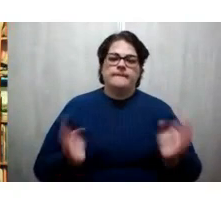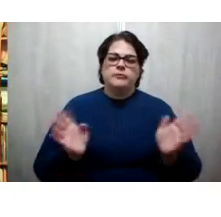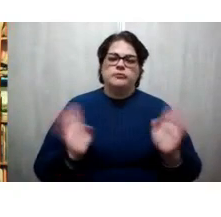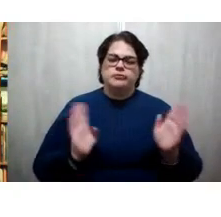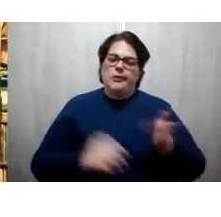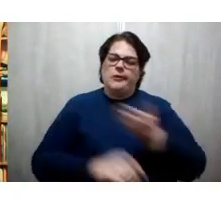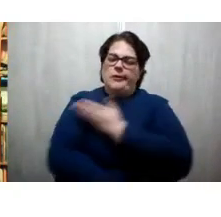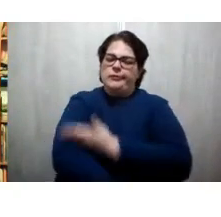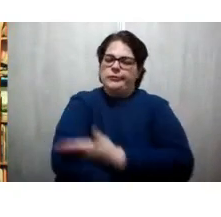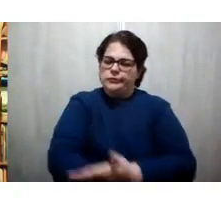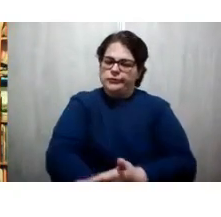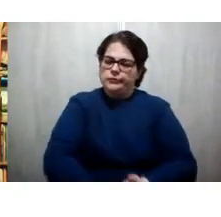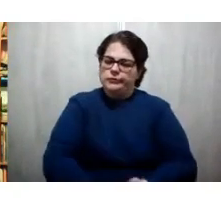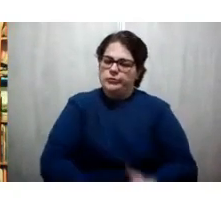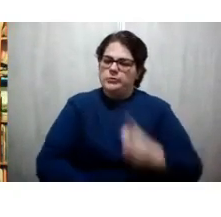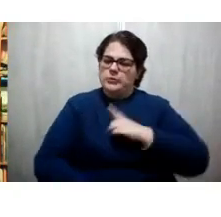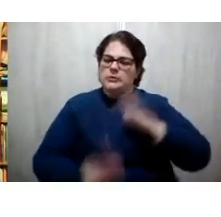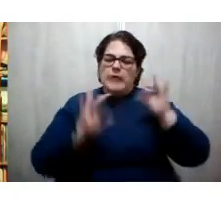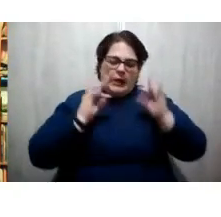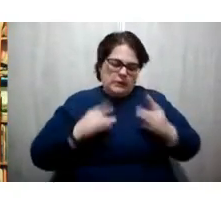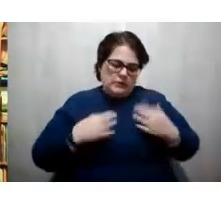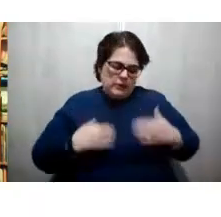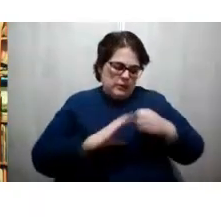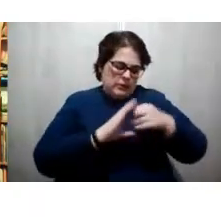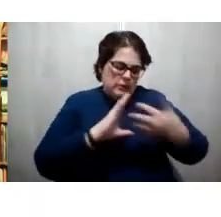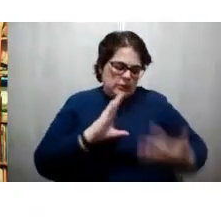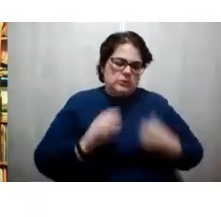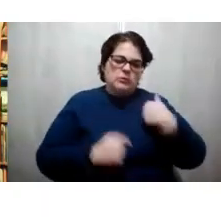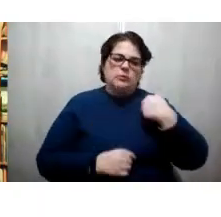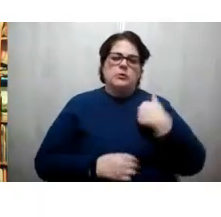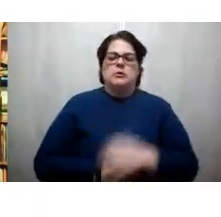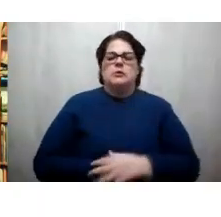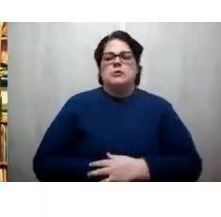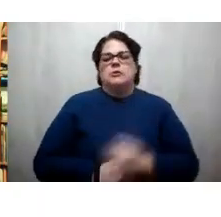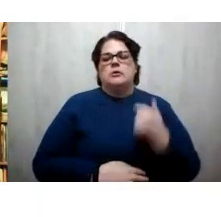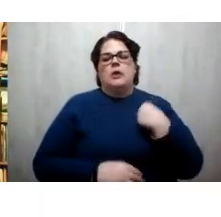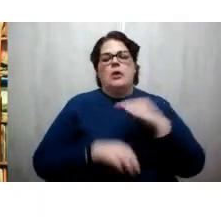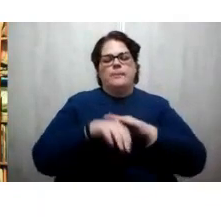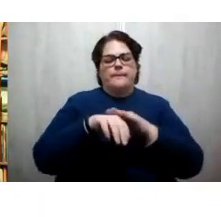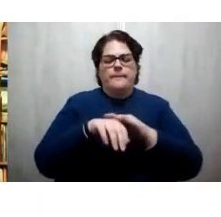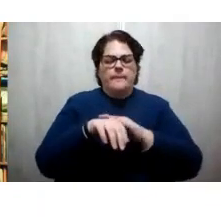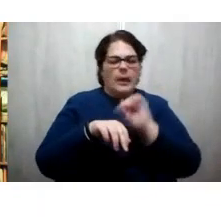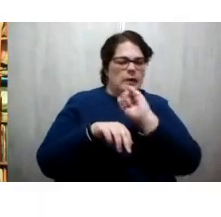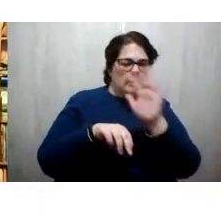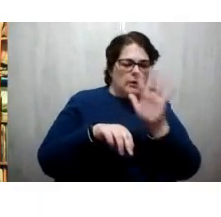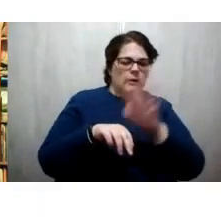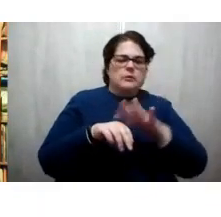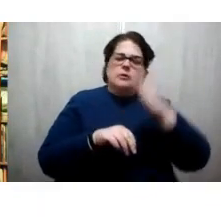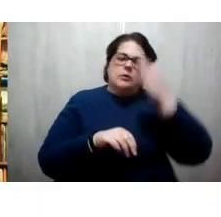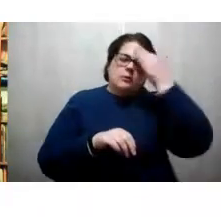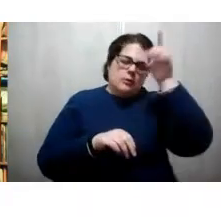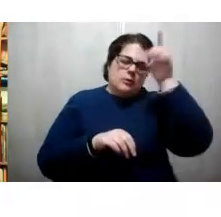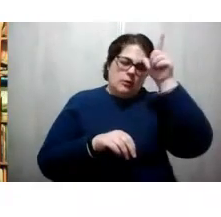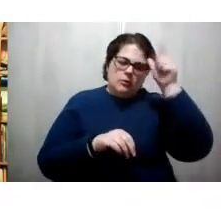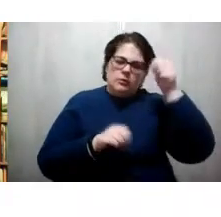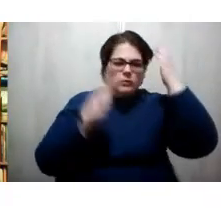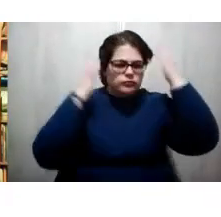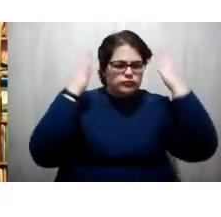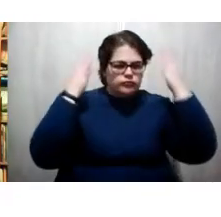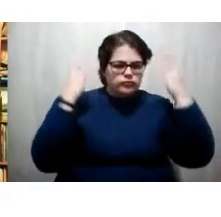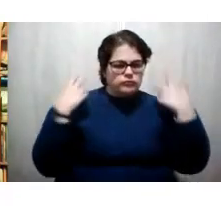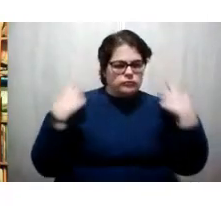né, descrever, a palestrante vai se descrever. Tenho a pele bem clara, sou loura, tenho os cabelos mechados na